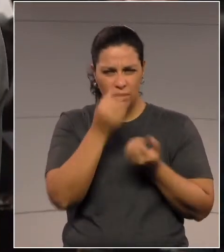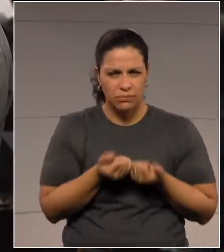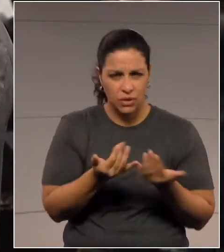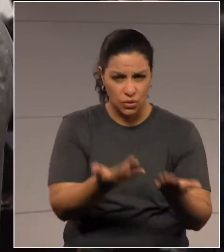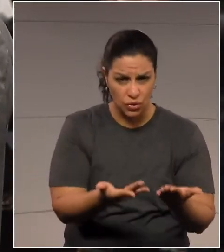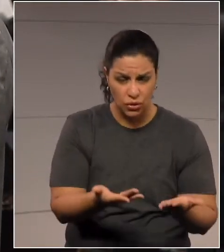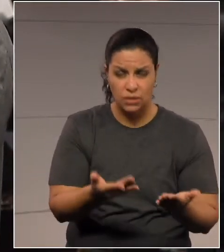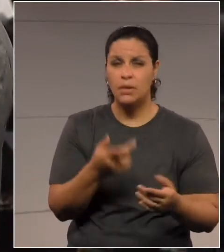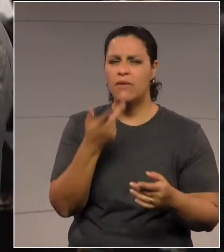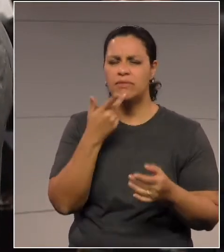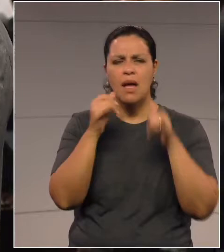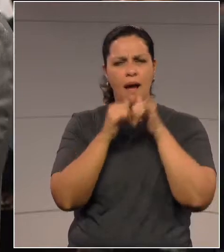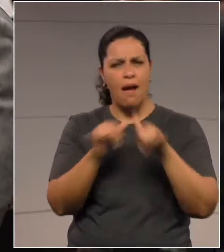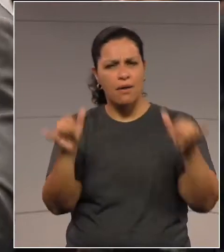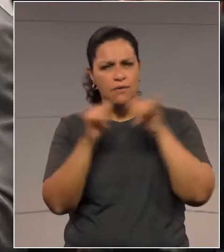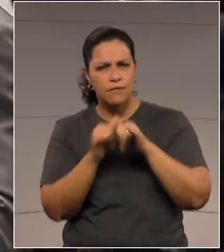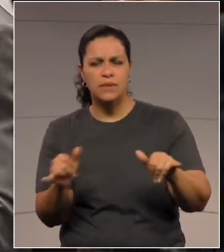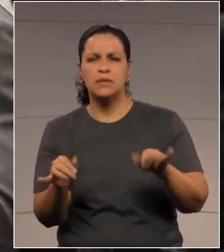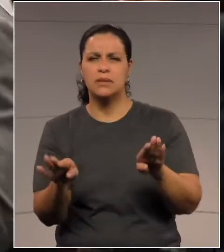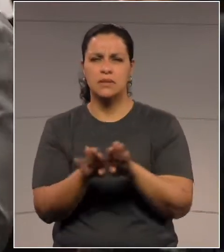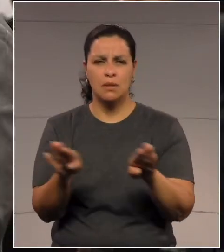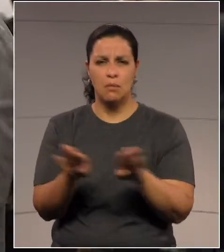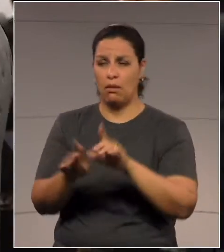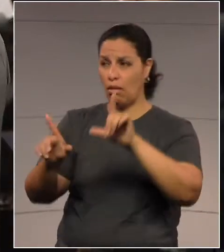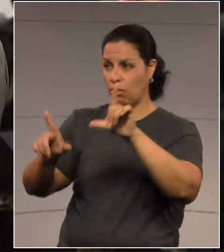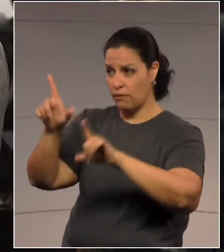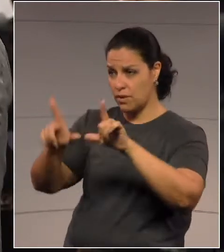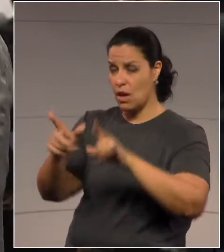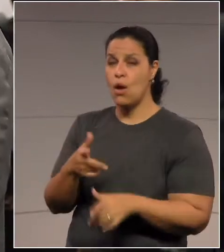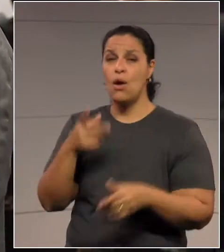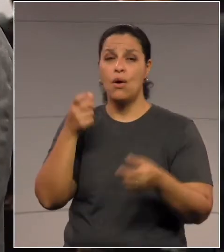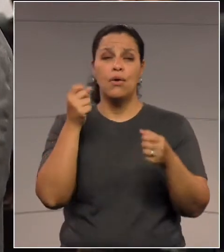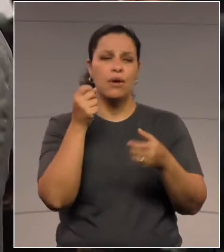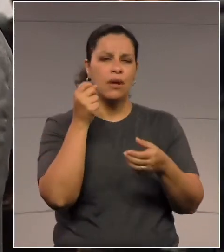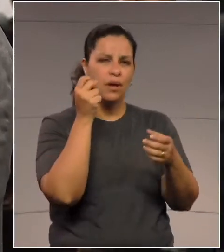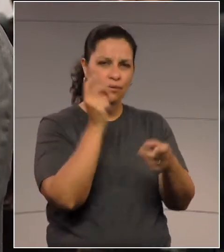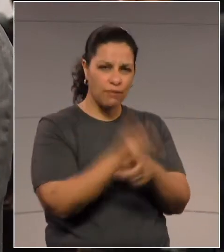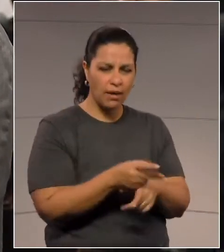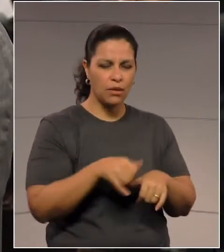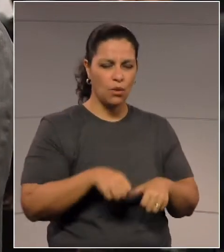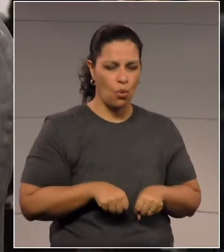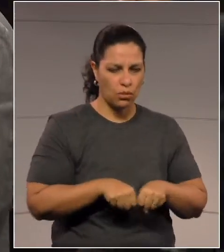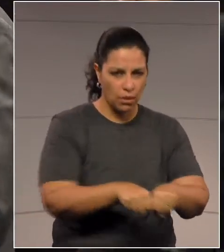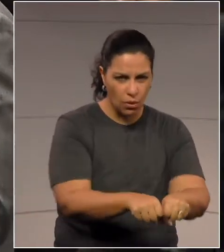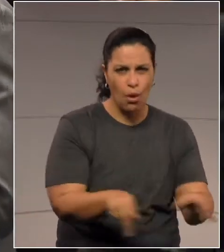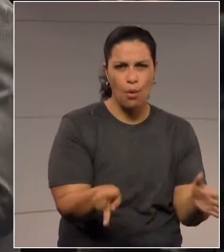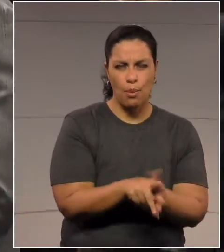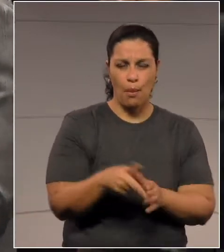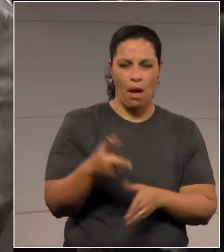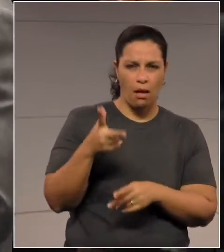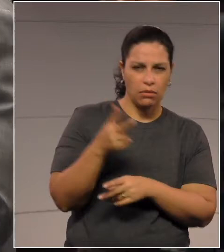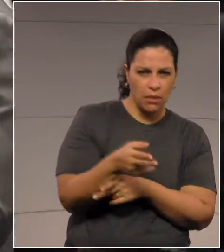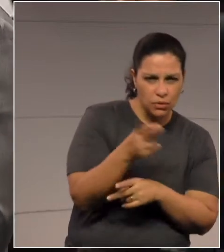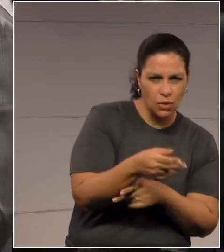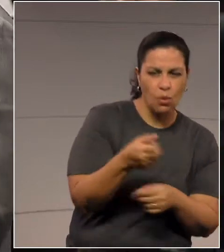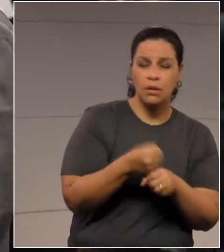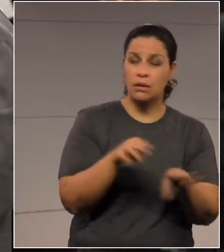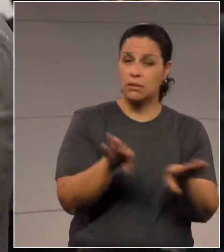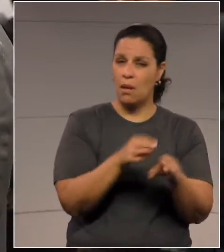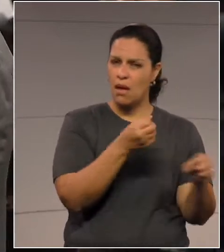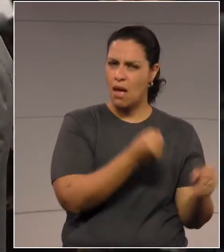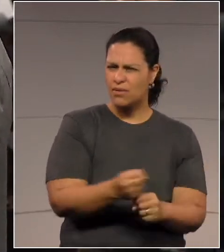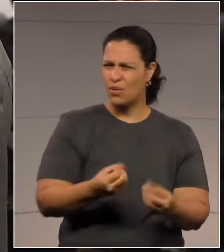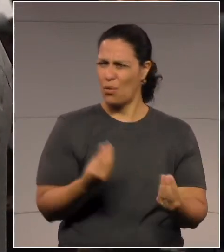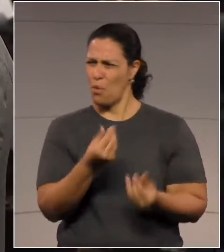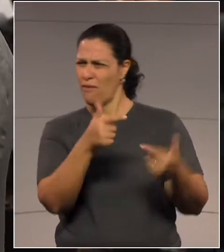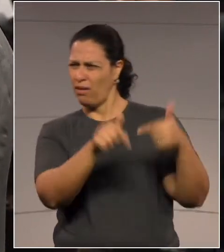televisão, vende o cortador de grama, a tesoura e a vassoura. Então eu gostaria de saber como o Estado